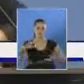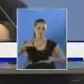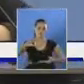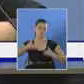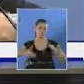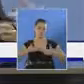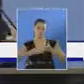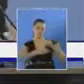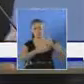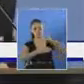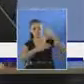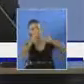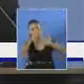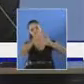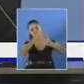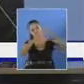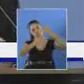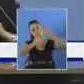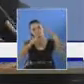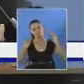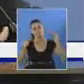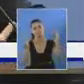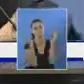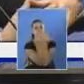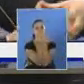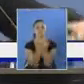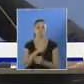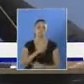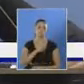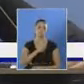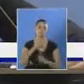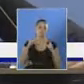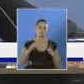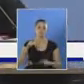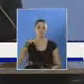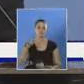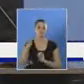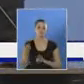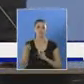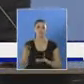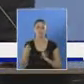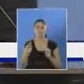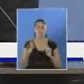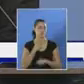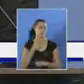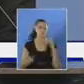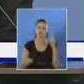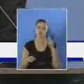uma proteção, um muro para que as crianças da Rua 7 de Setembro não tenham acesso